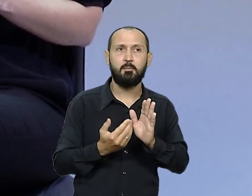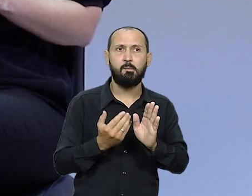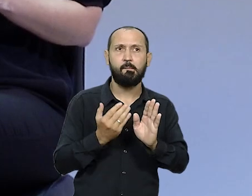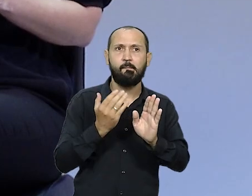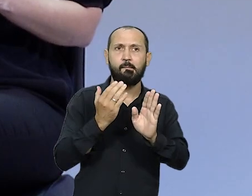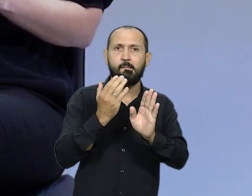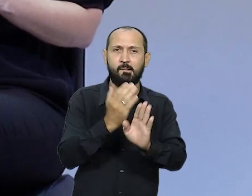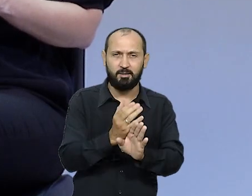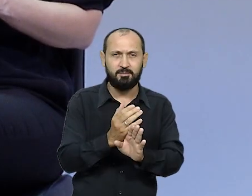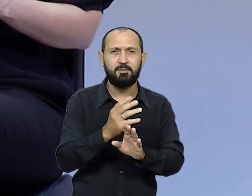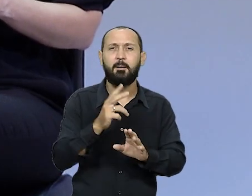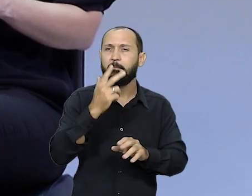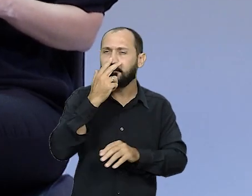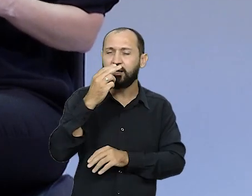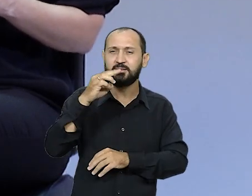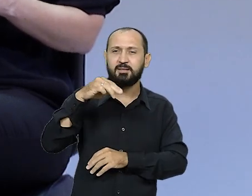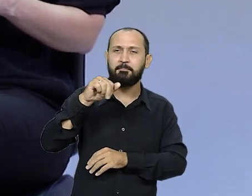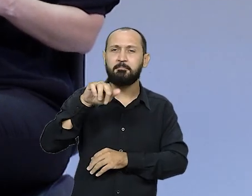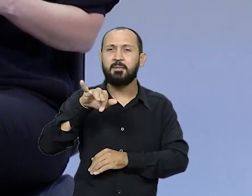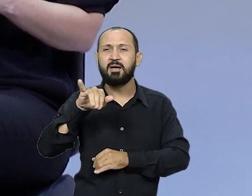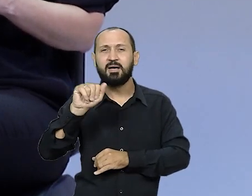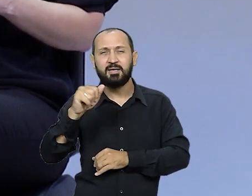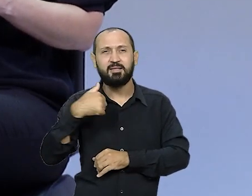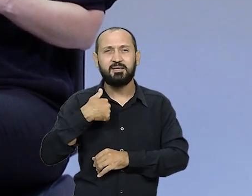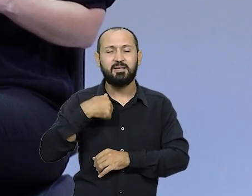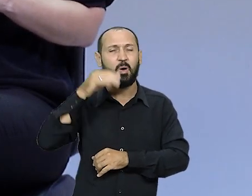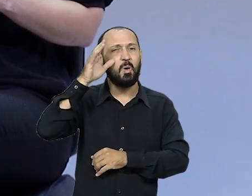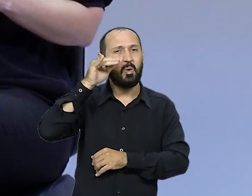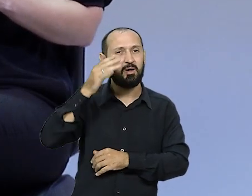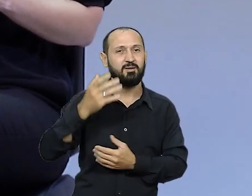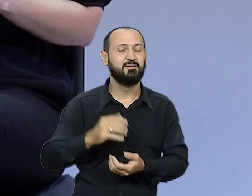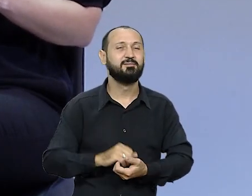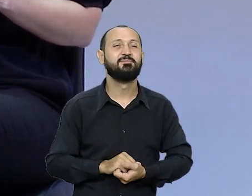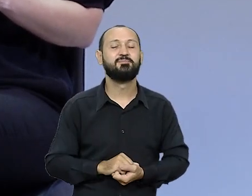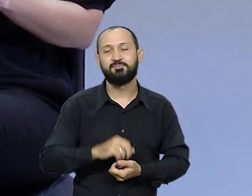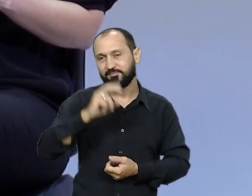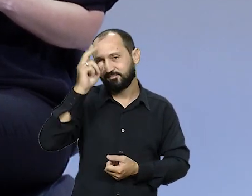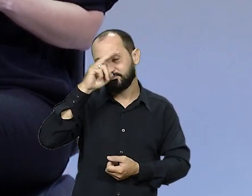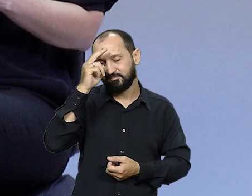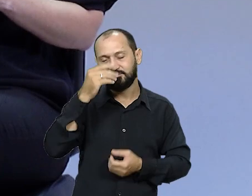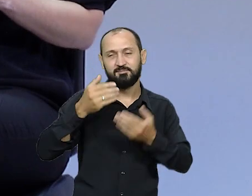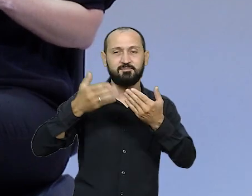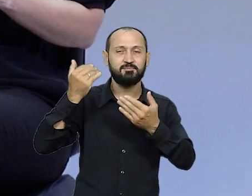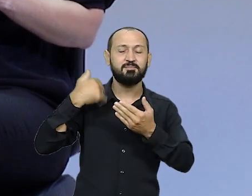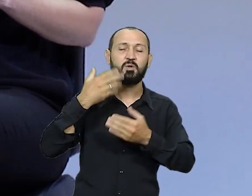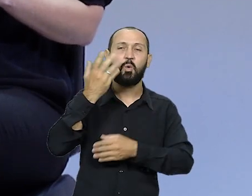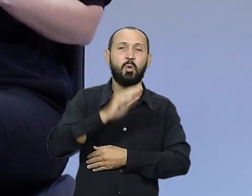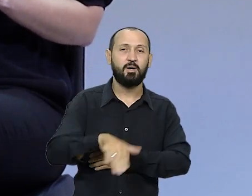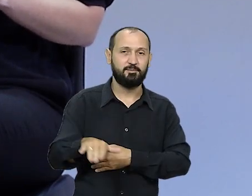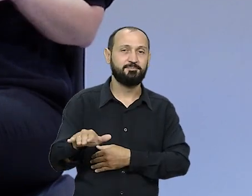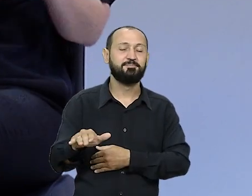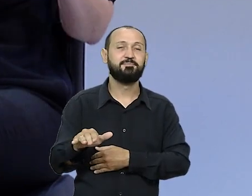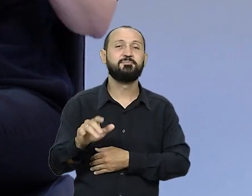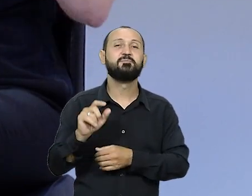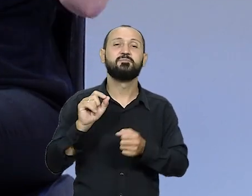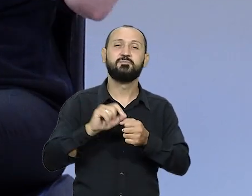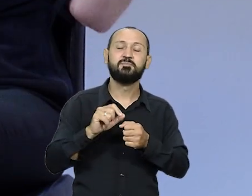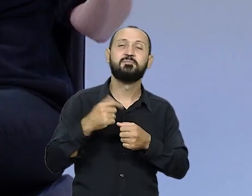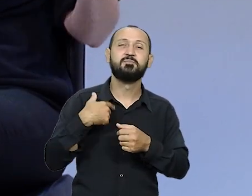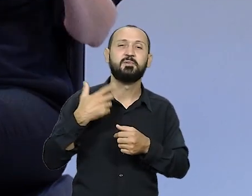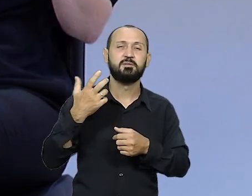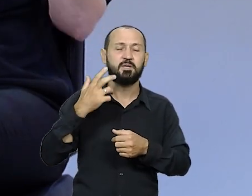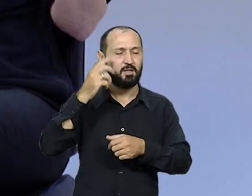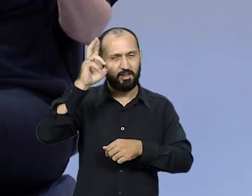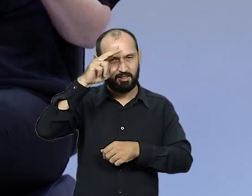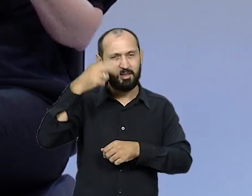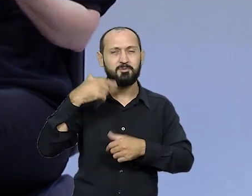um pouco da Maria também, né? Um pouco da Maria curiosa. Eu me lembro muito bem, na época que eu era criança, que faziam-se os